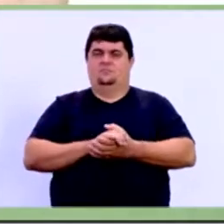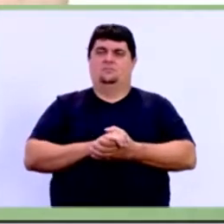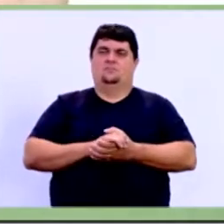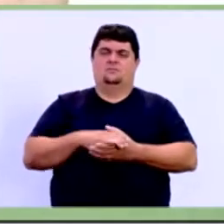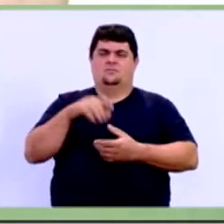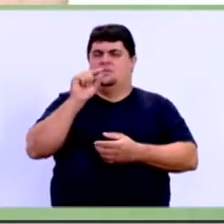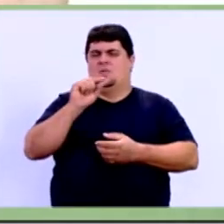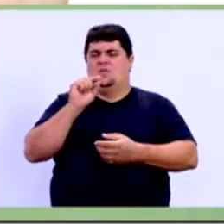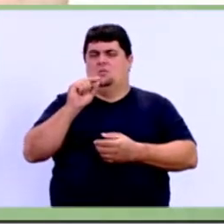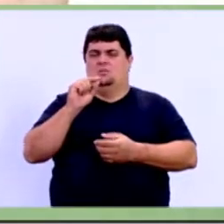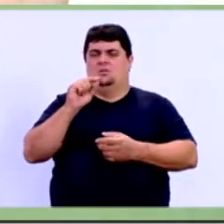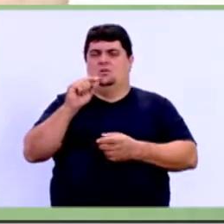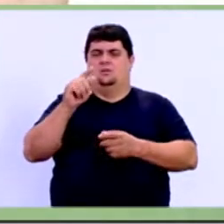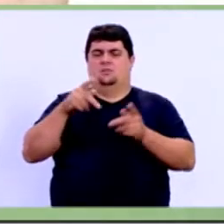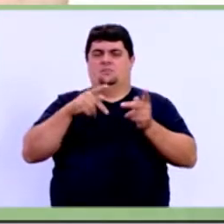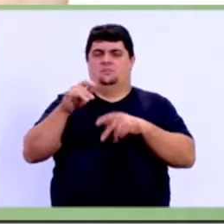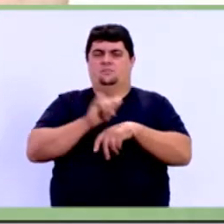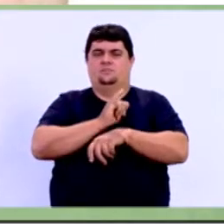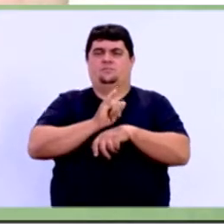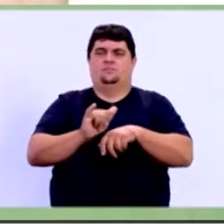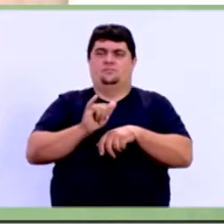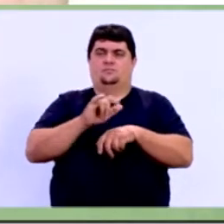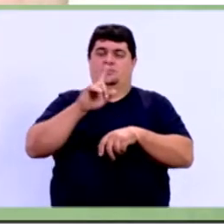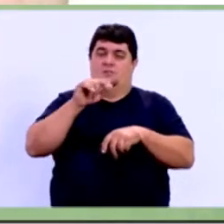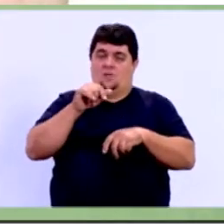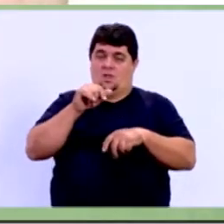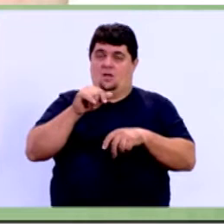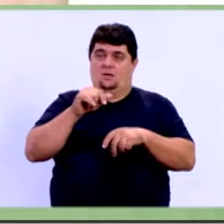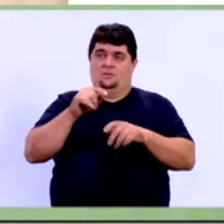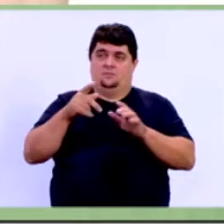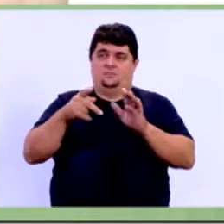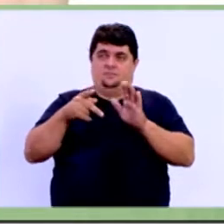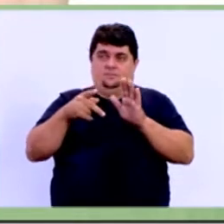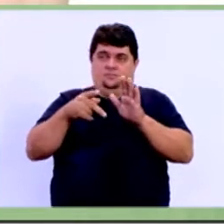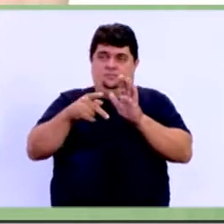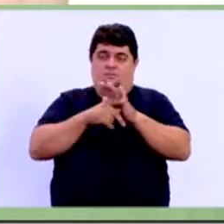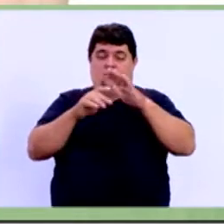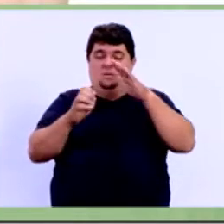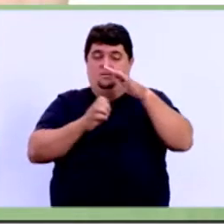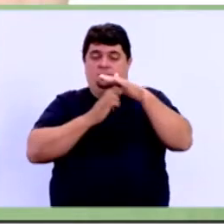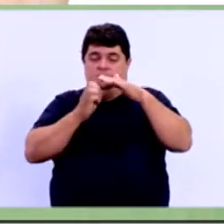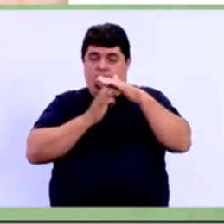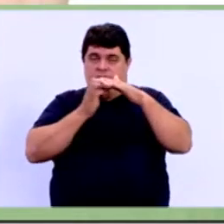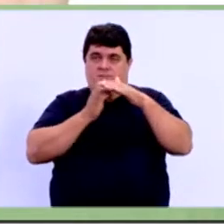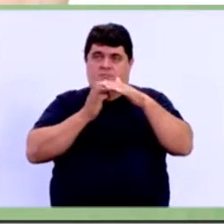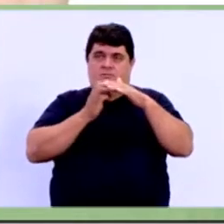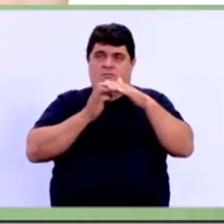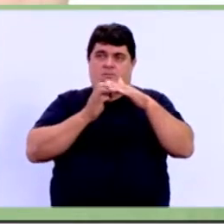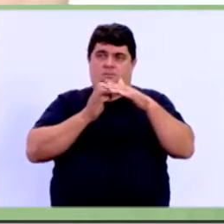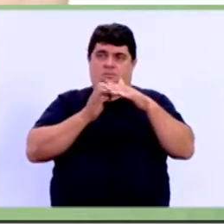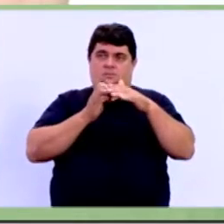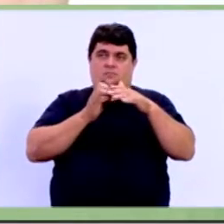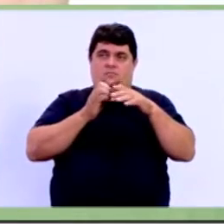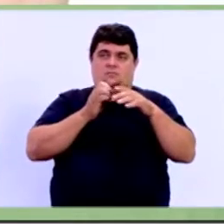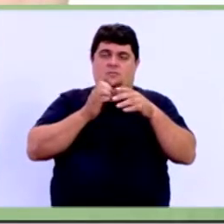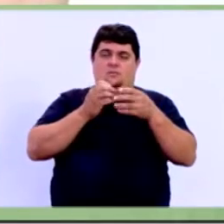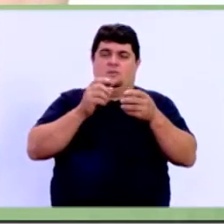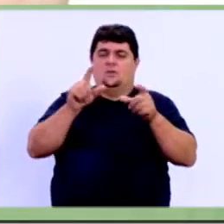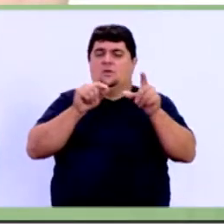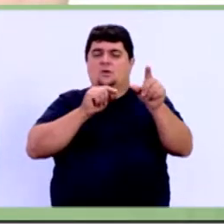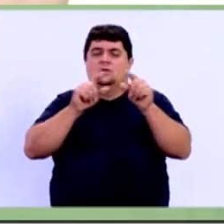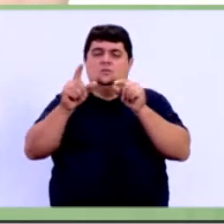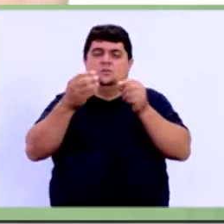esse planejamento estratégico, né? É o método pelo qual a empresa define